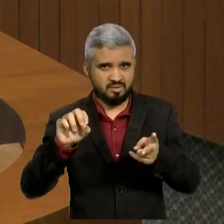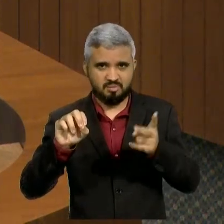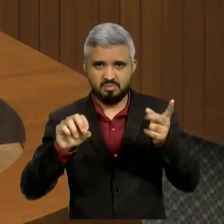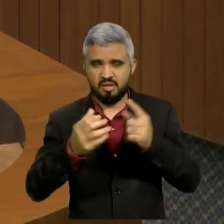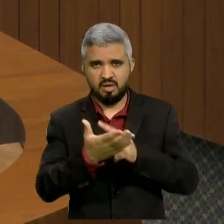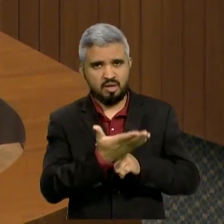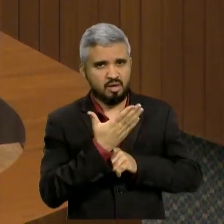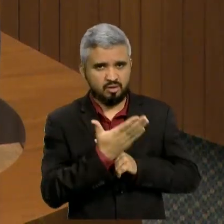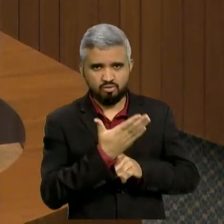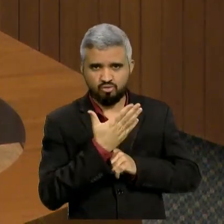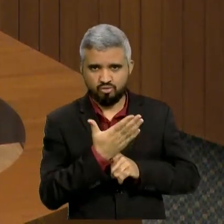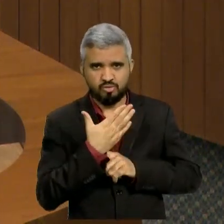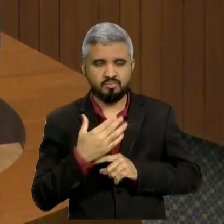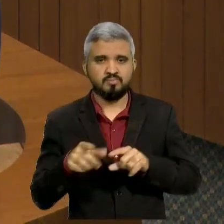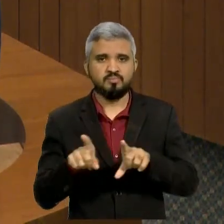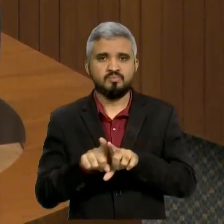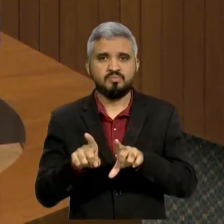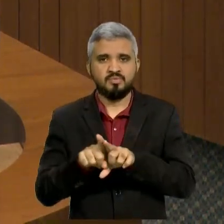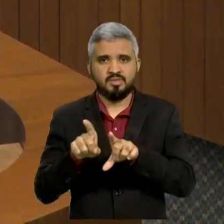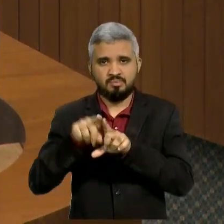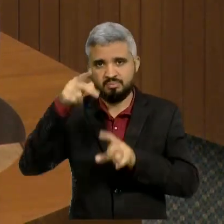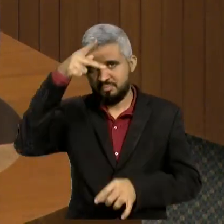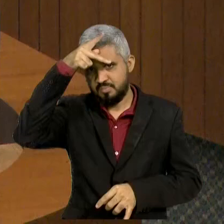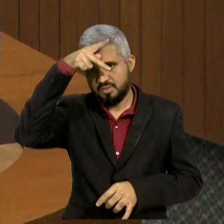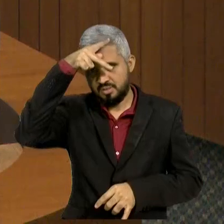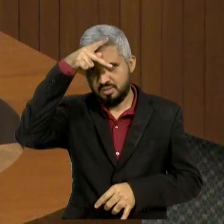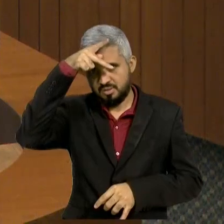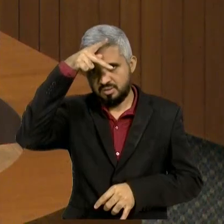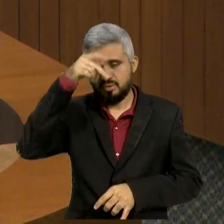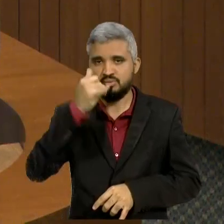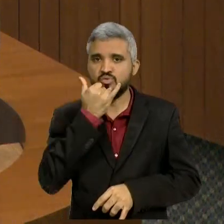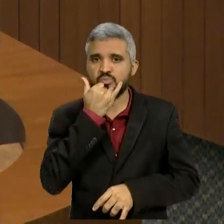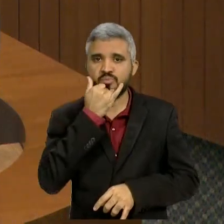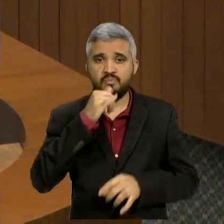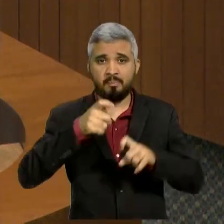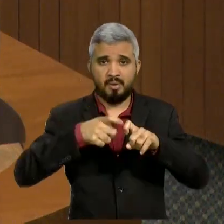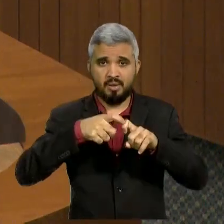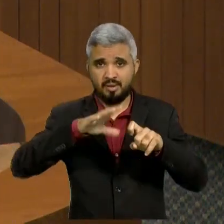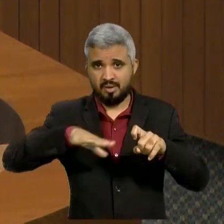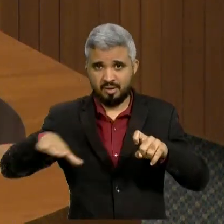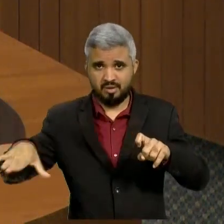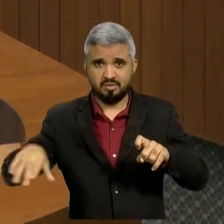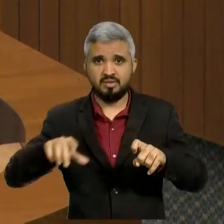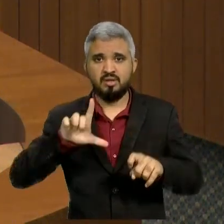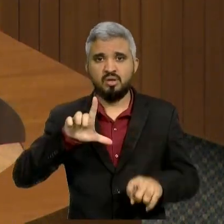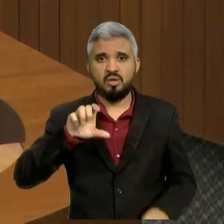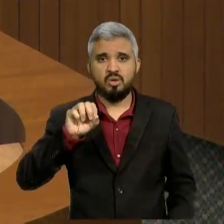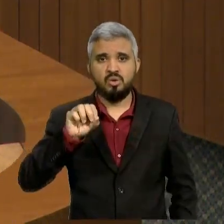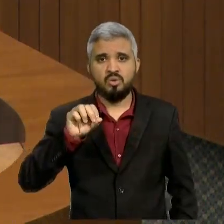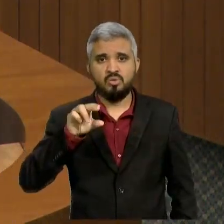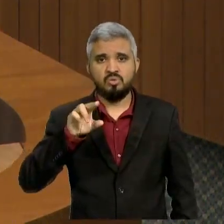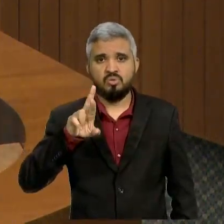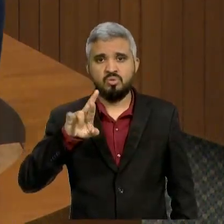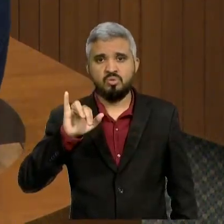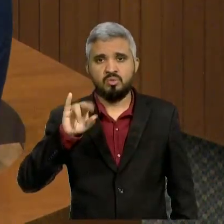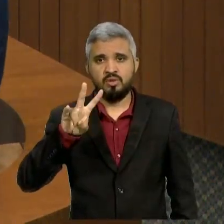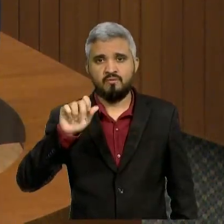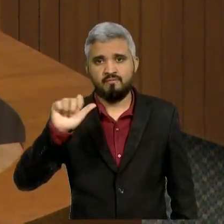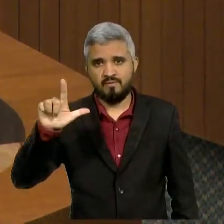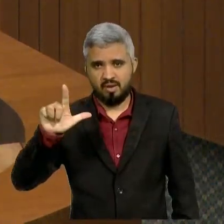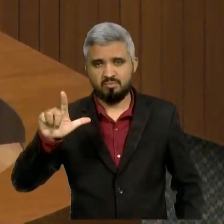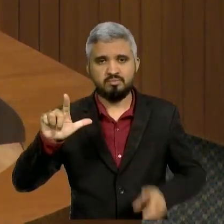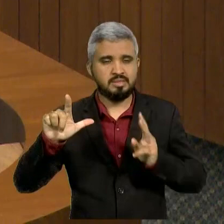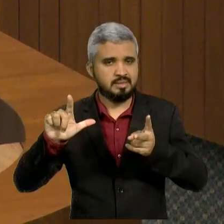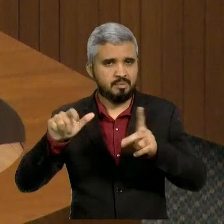aos psiquiatras dout o pediatra Dr Lourival Dr Lourival também tem ofertado todo mês seus